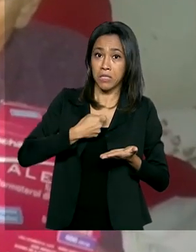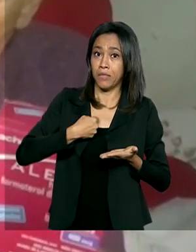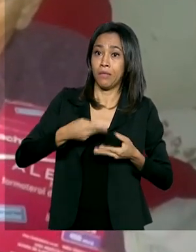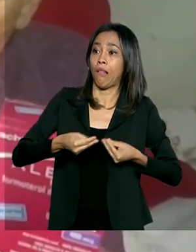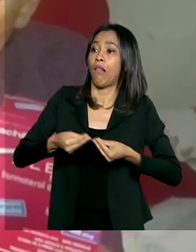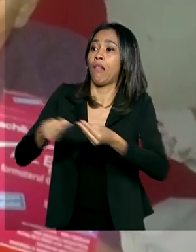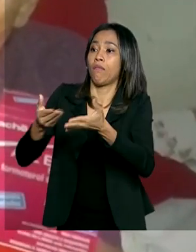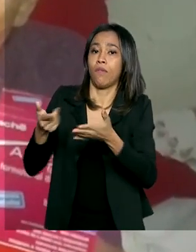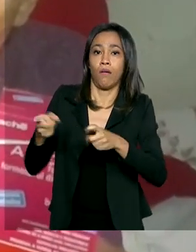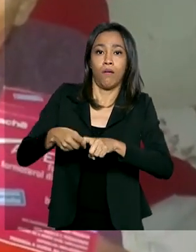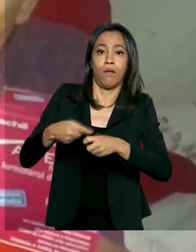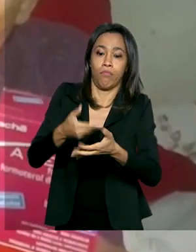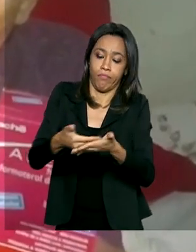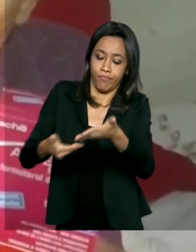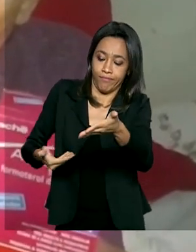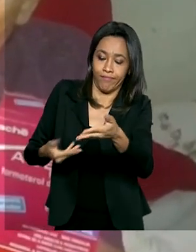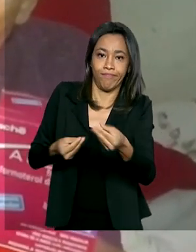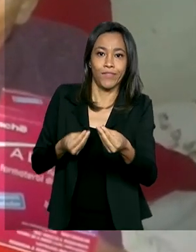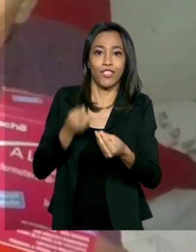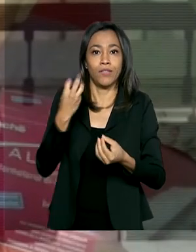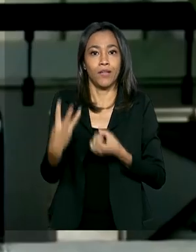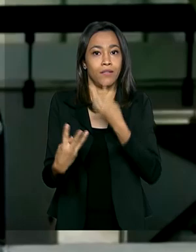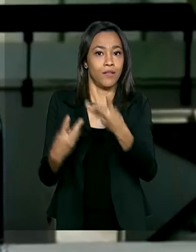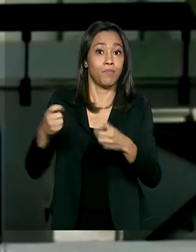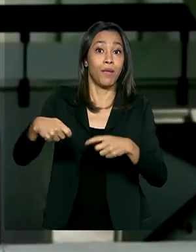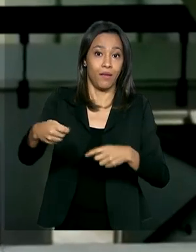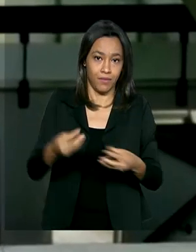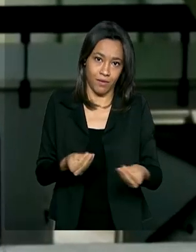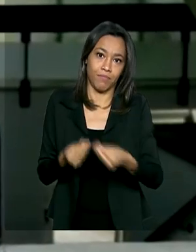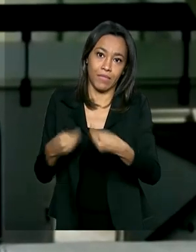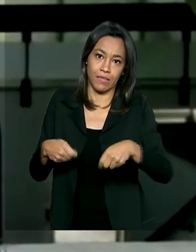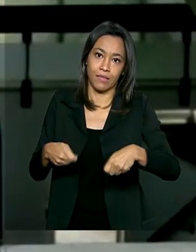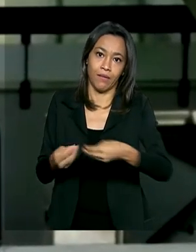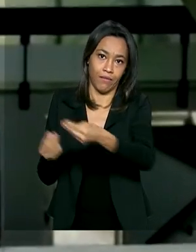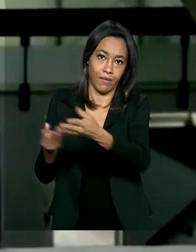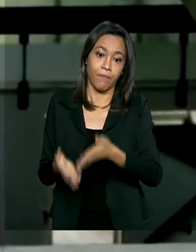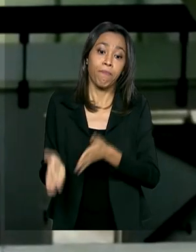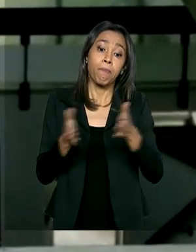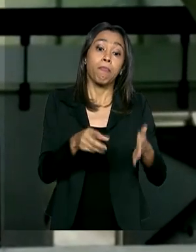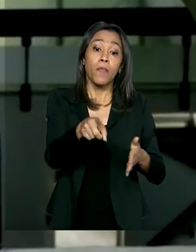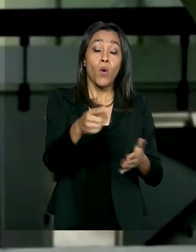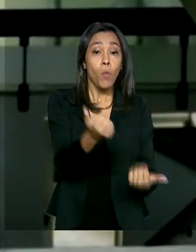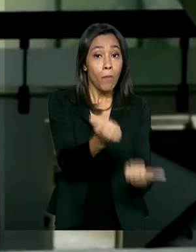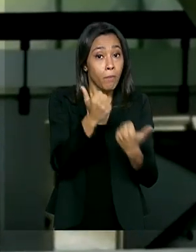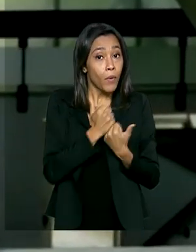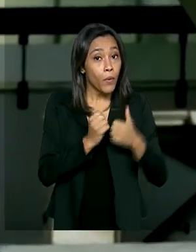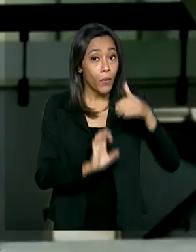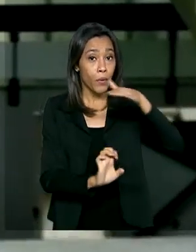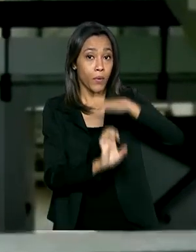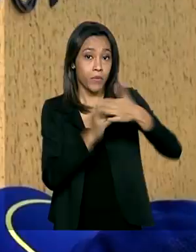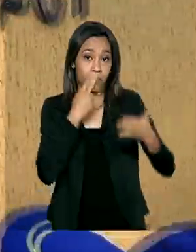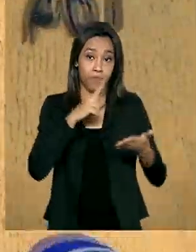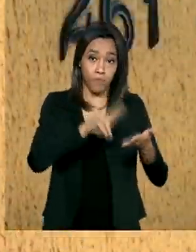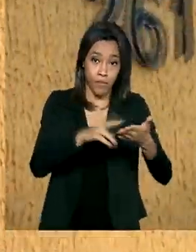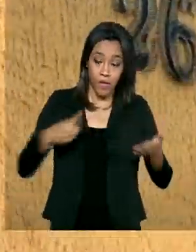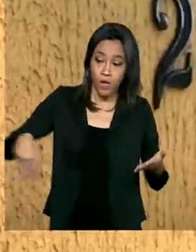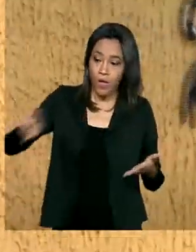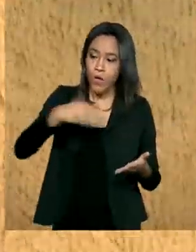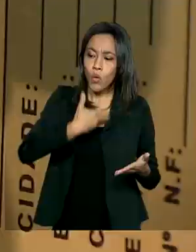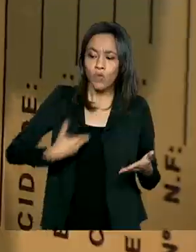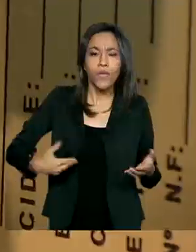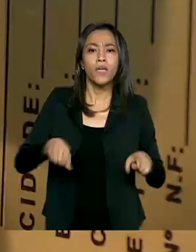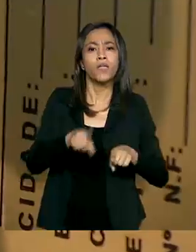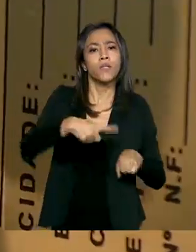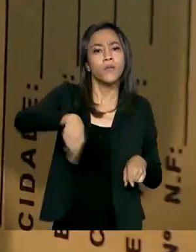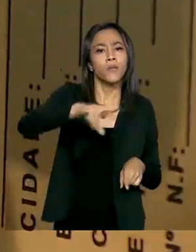a guia, que a gente leva a guia de 3 em 3 meses. Com o apoio logístico dos correios, instituições públicas e privadas